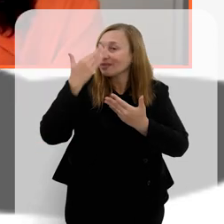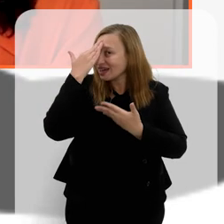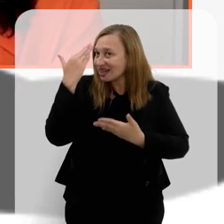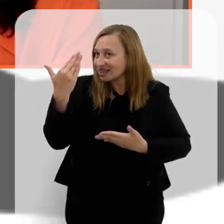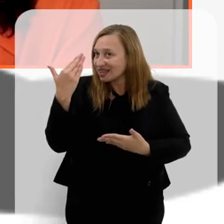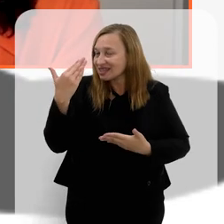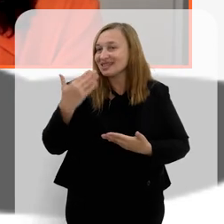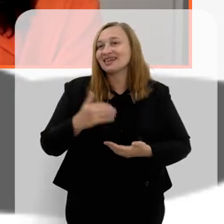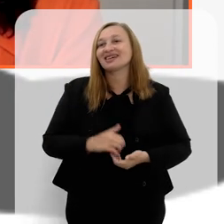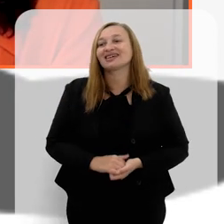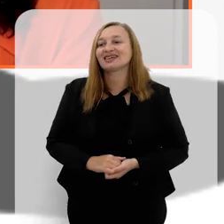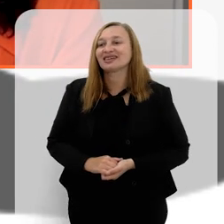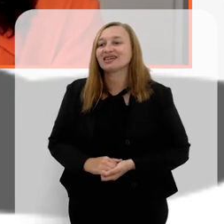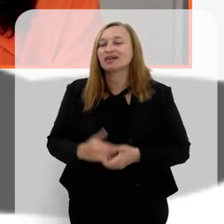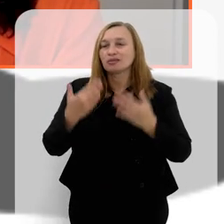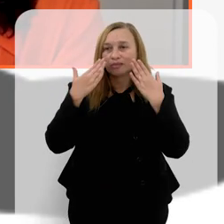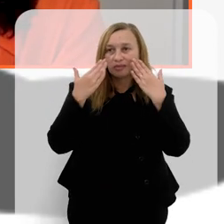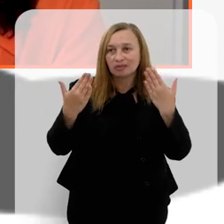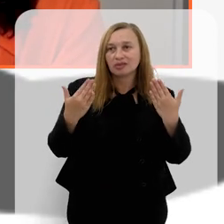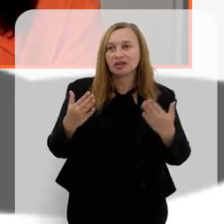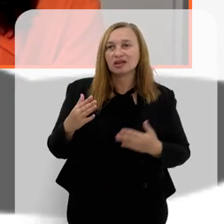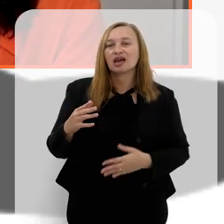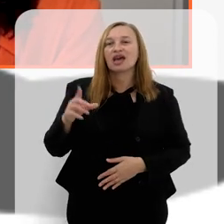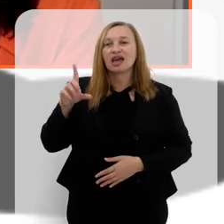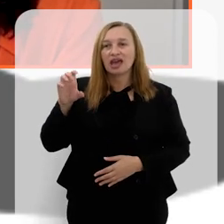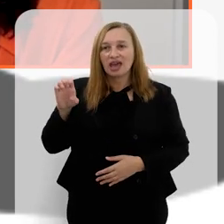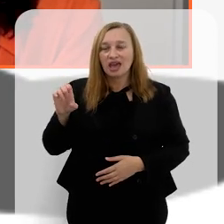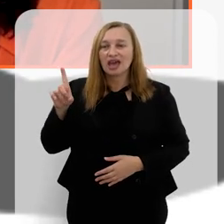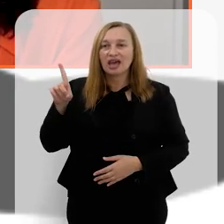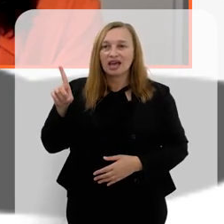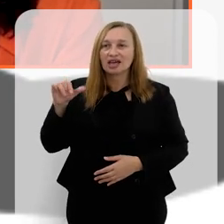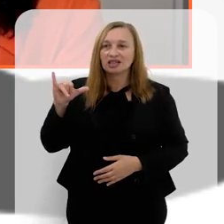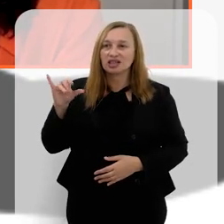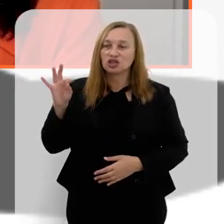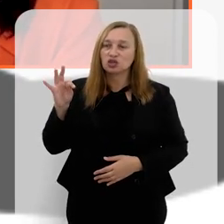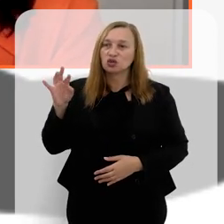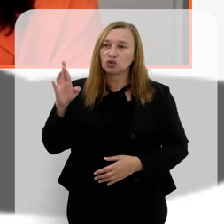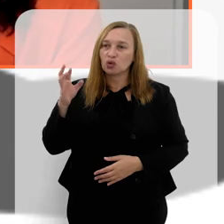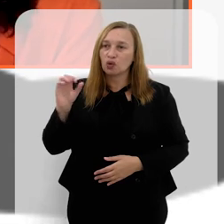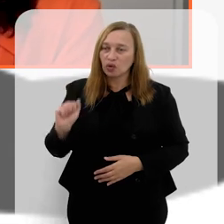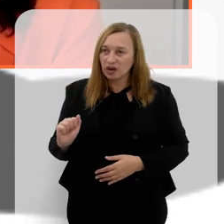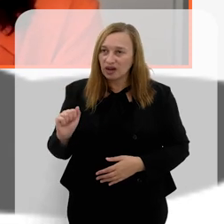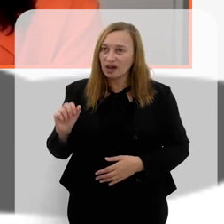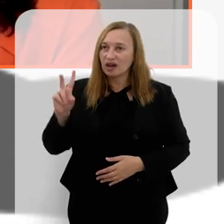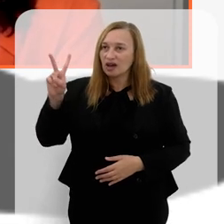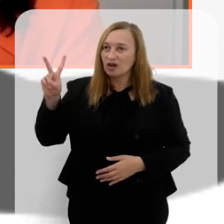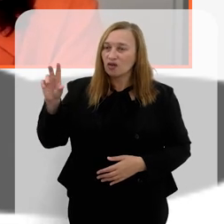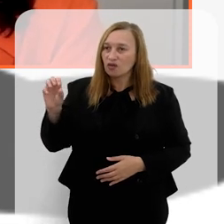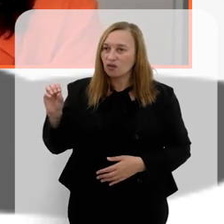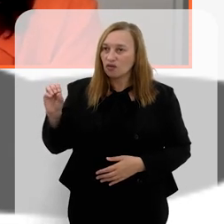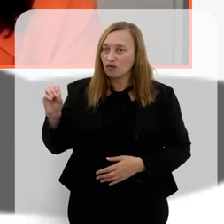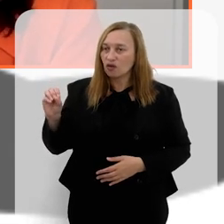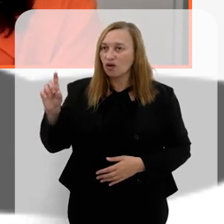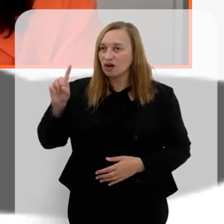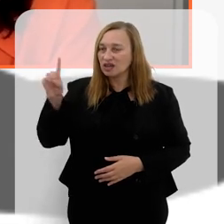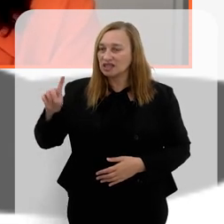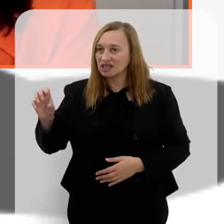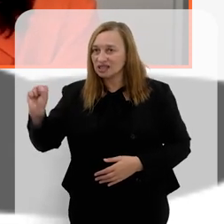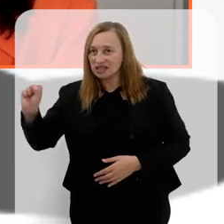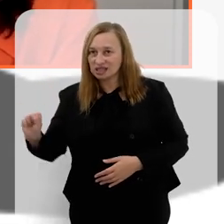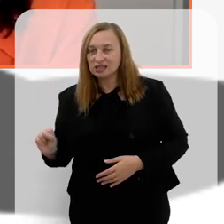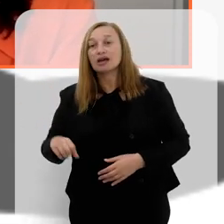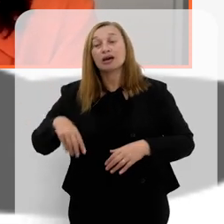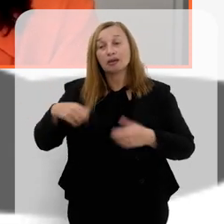poderíamos agradecer publicamente aqui a editora Vozes? Porque realmente um projeto incrível, temos que valorizar quem